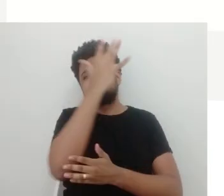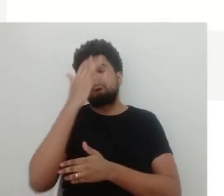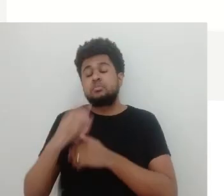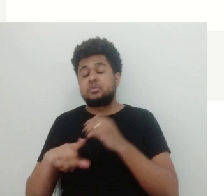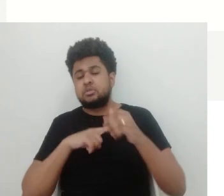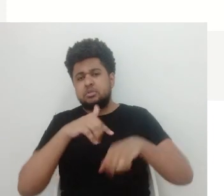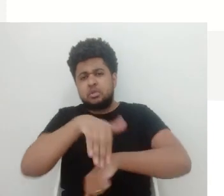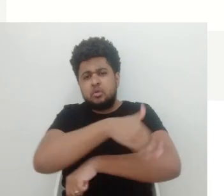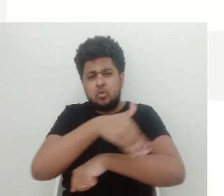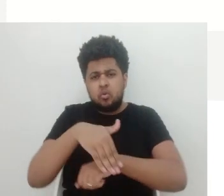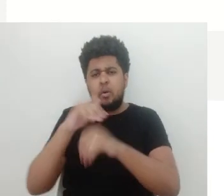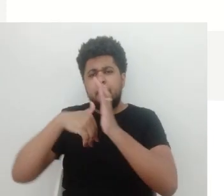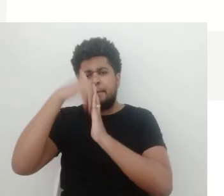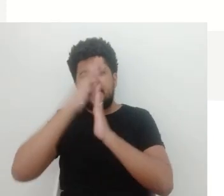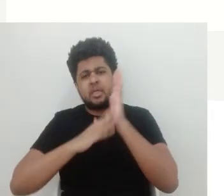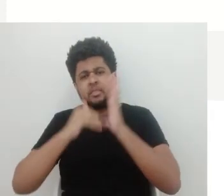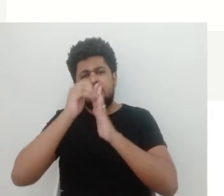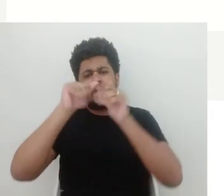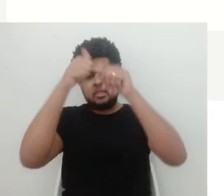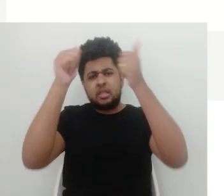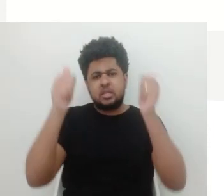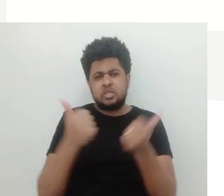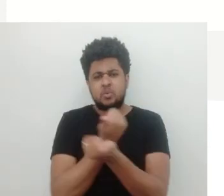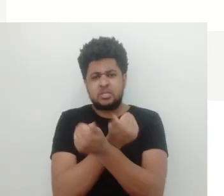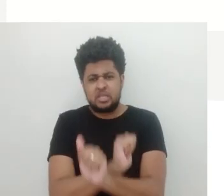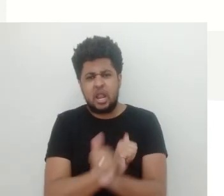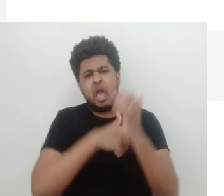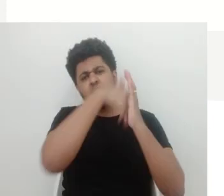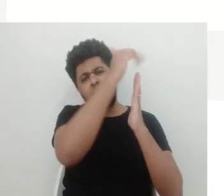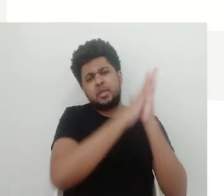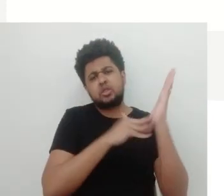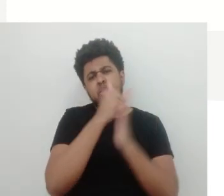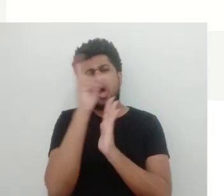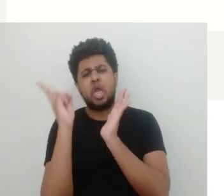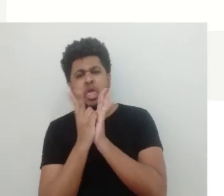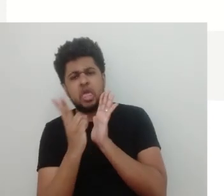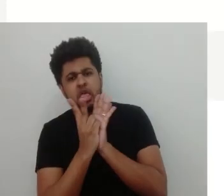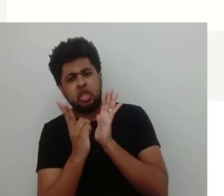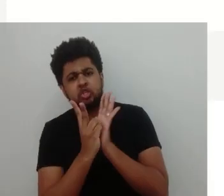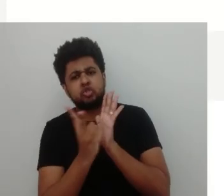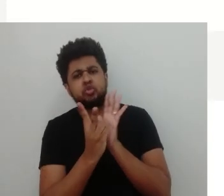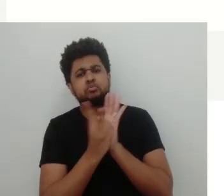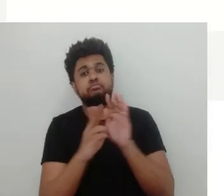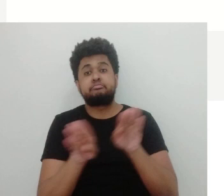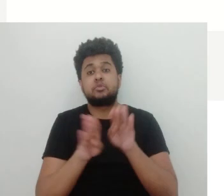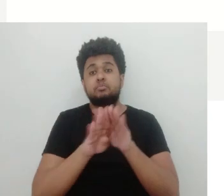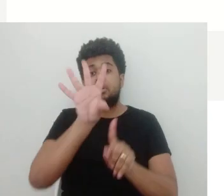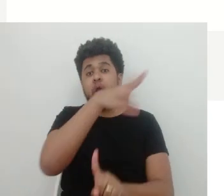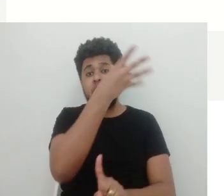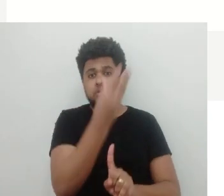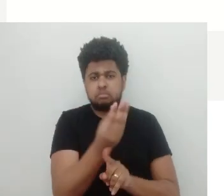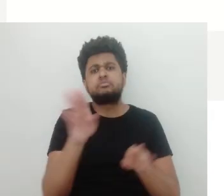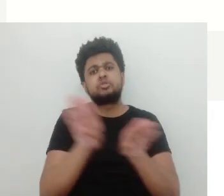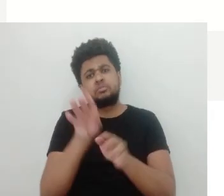diários, escreviam cartas, escreviam palestras, escreviam livros, escreviam longos diários, relatos,